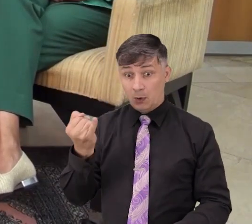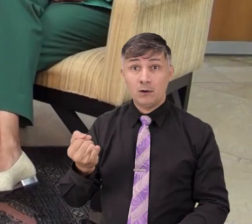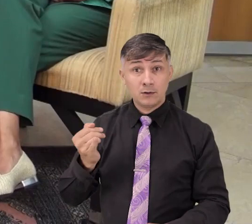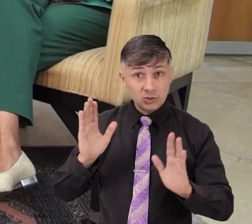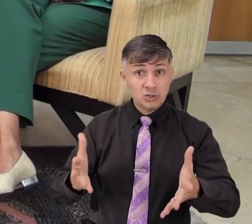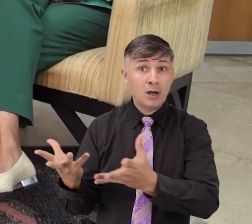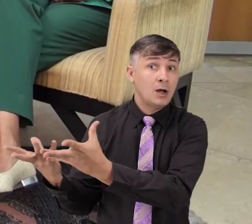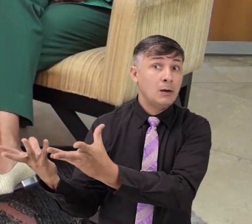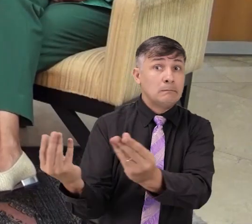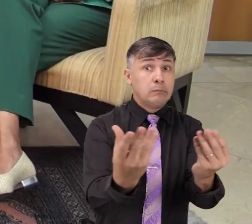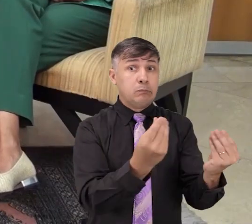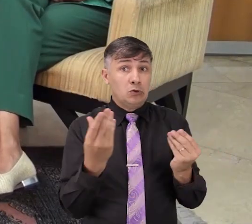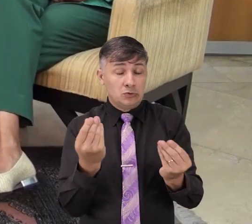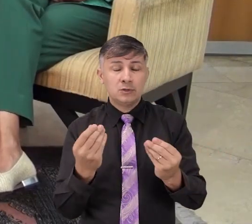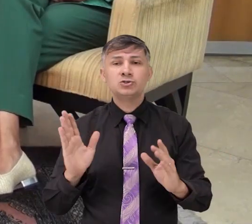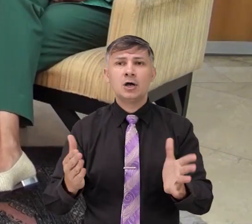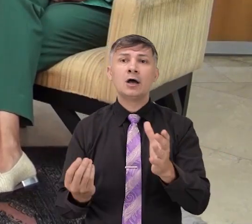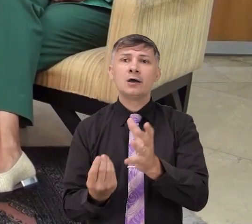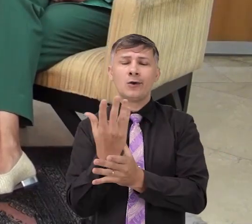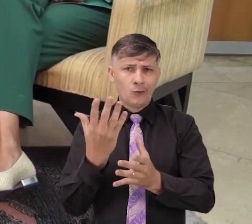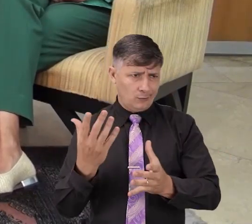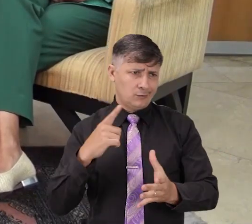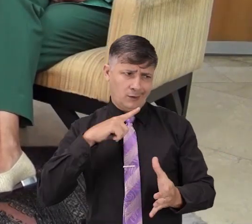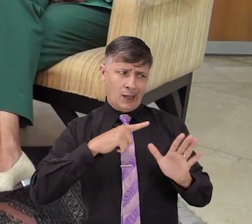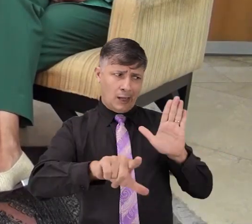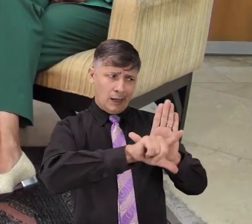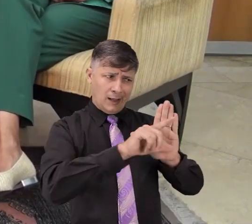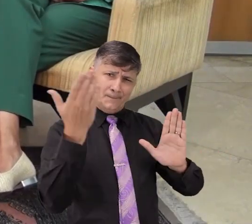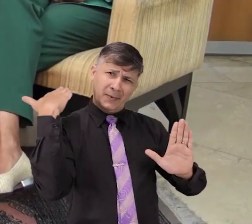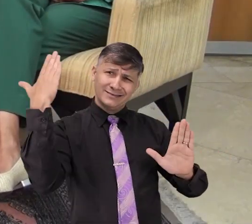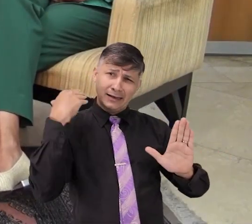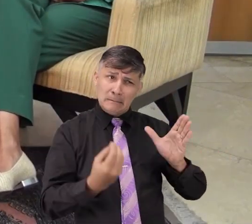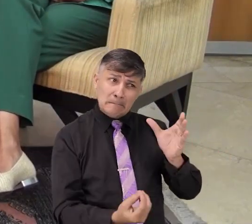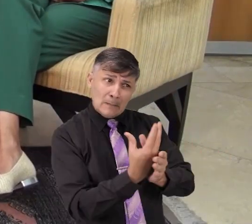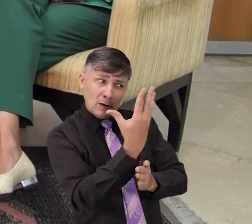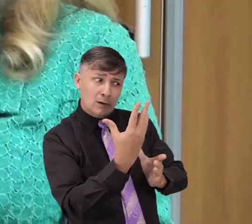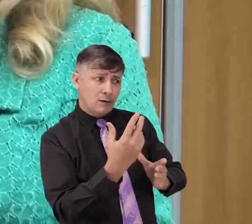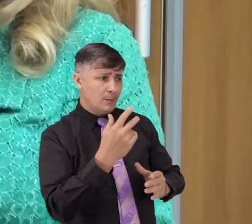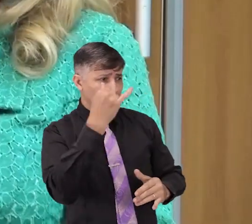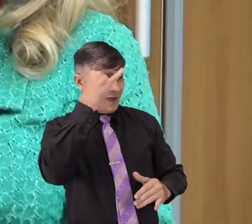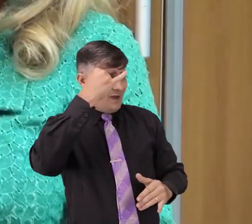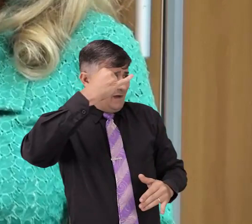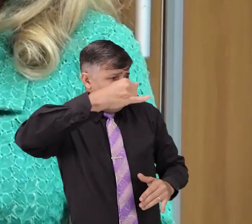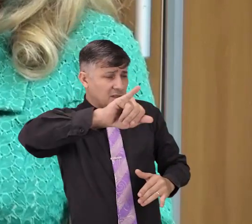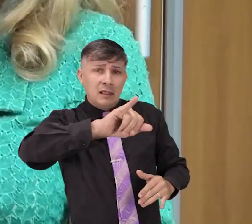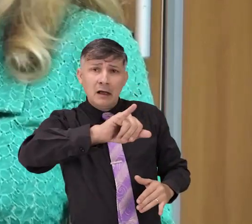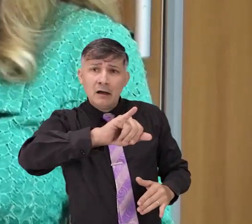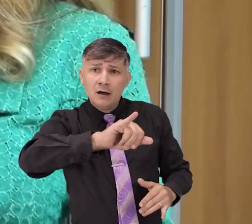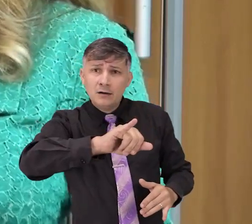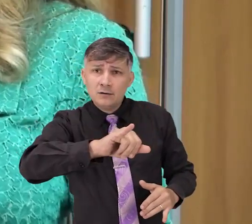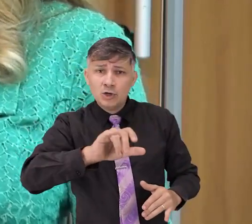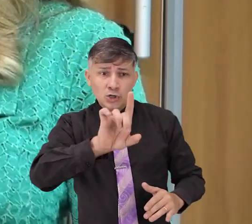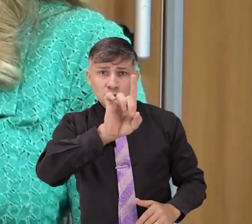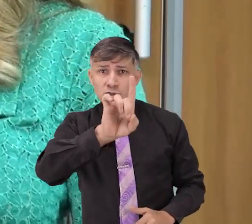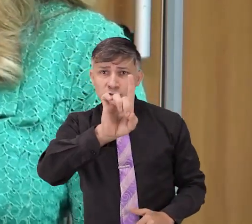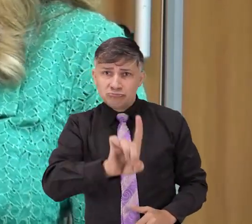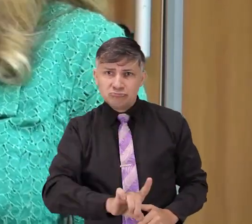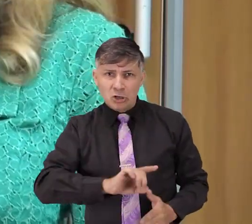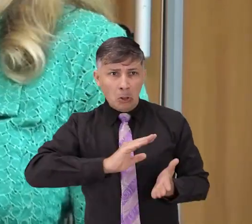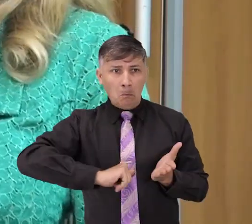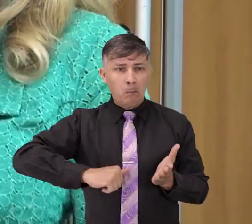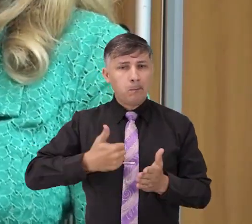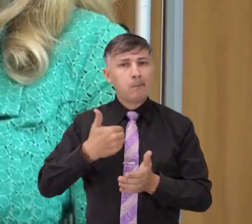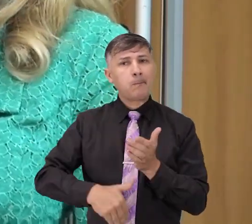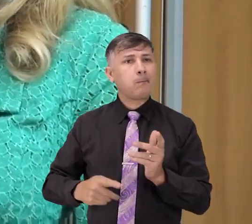Algumas situações são situações que foram criadas em fraude à lei, né? Foi, na verdade, para não haver uma observância dos direitos que